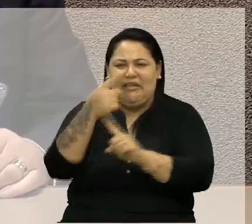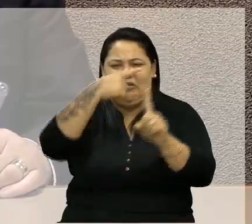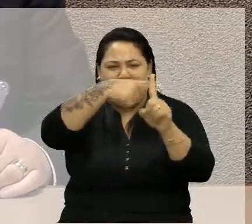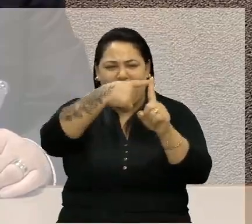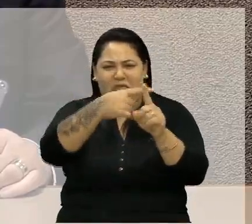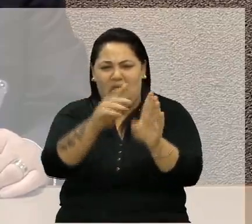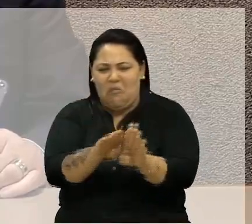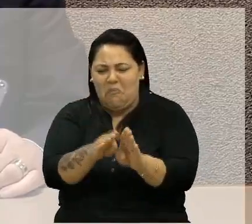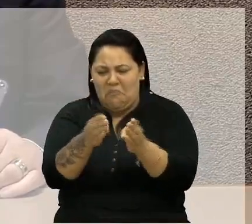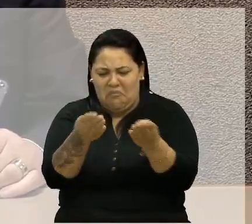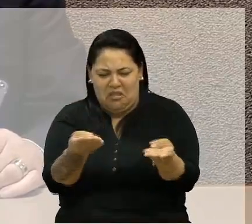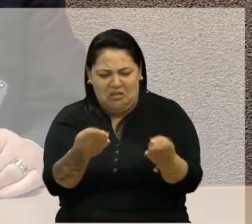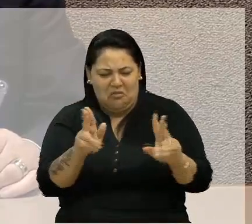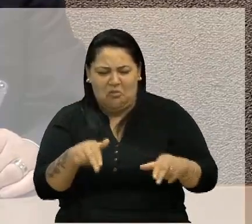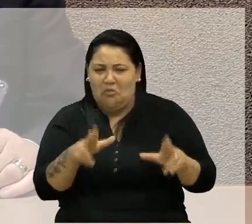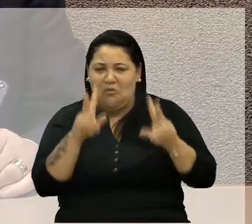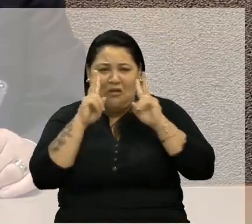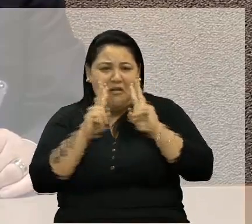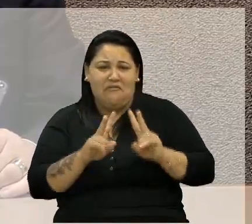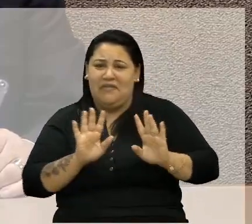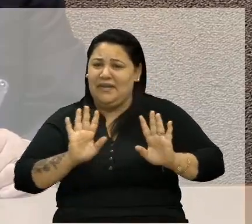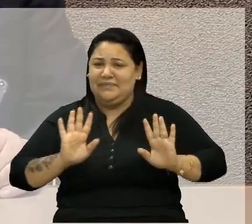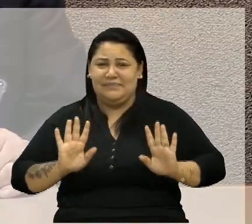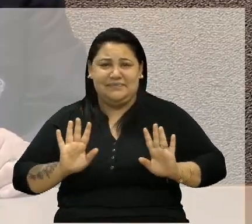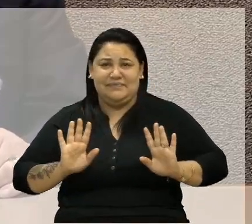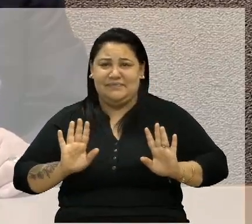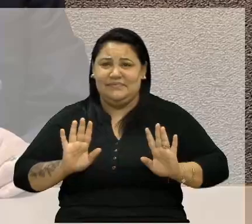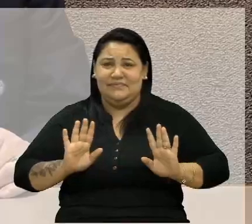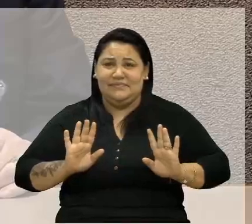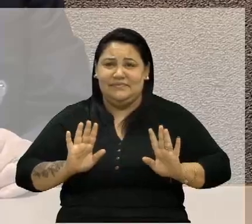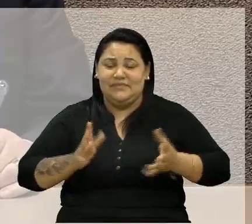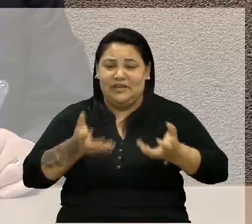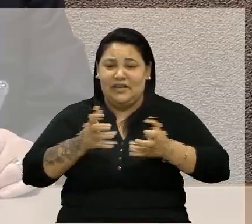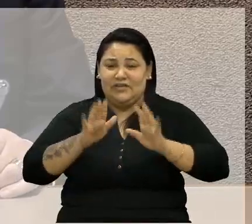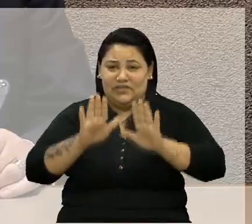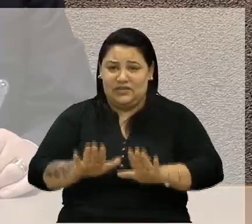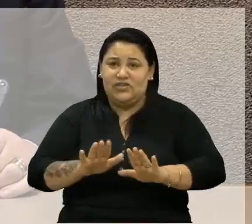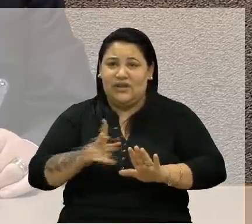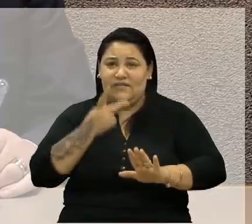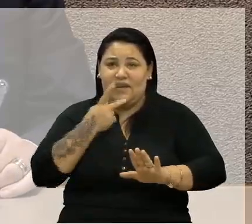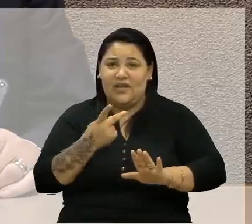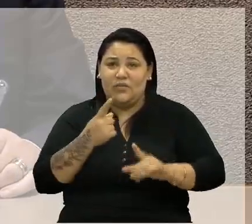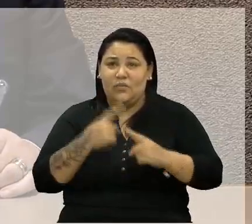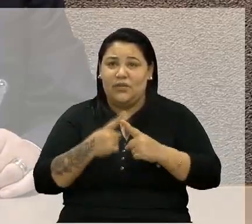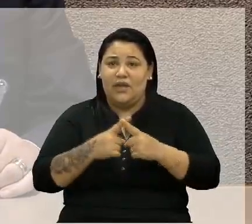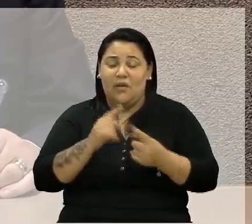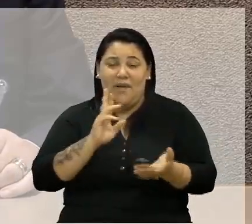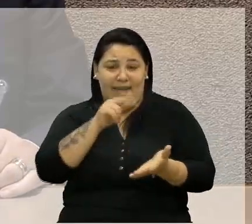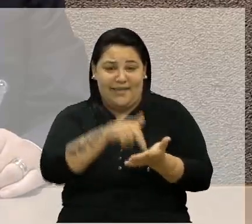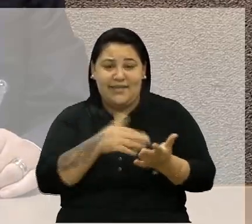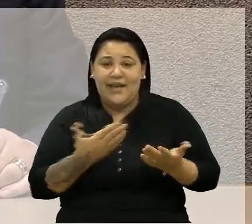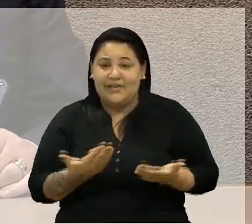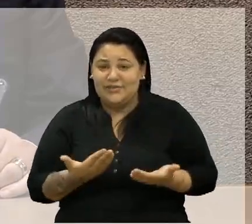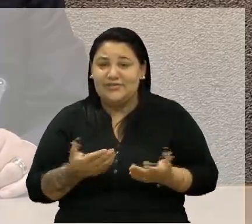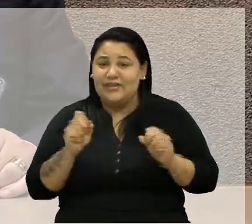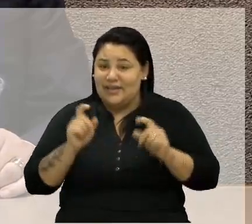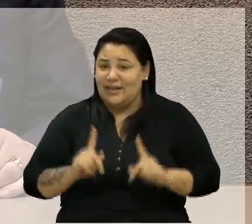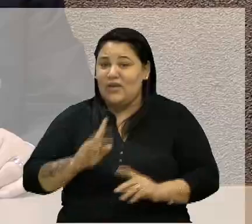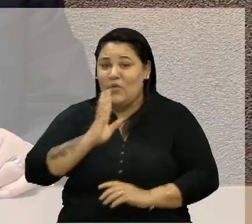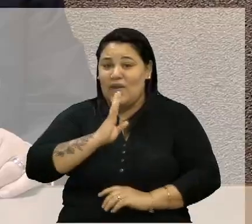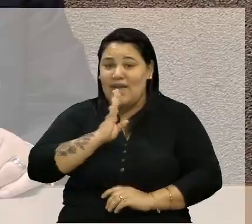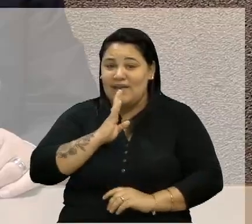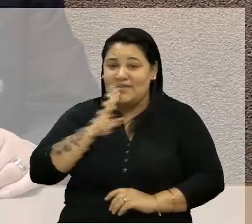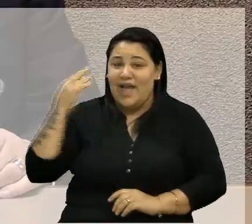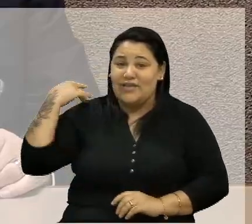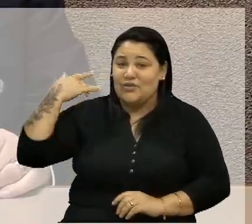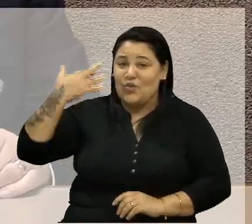nunca tinha visto golpe. Tá? Isso eu quero deixar bem frisado, porque é uma realidade e quem conhece a